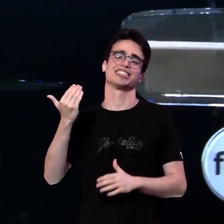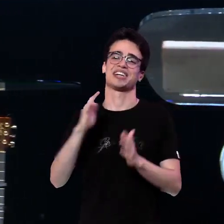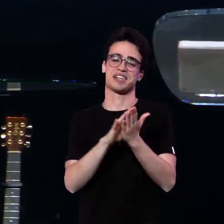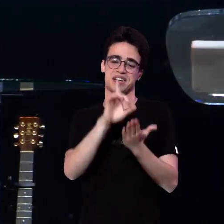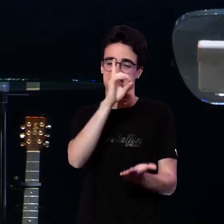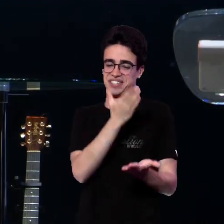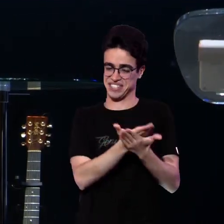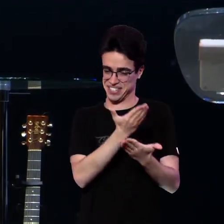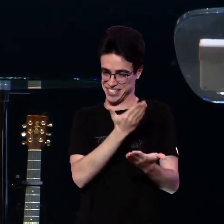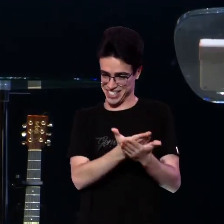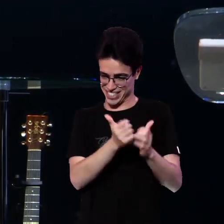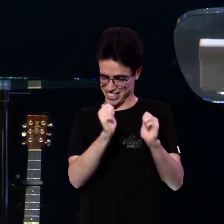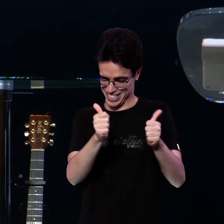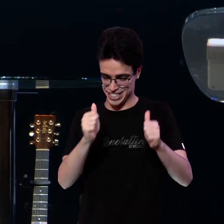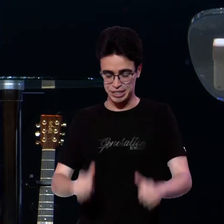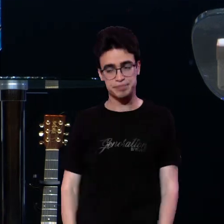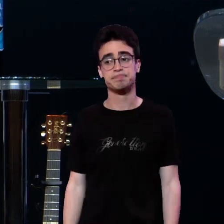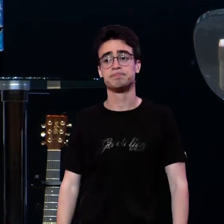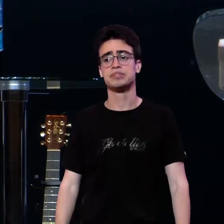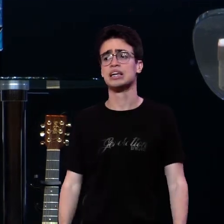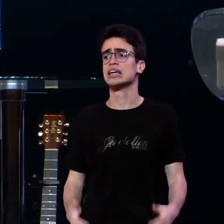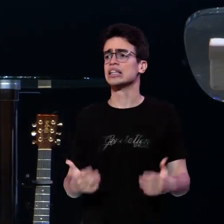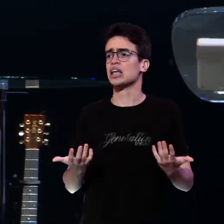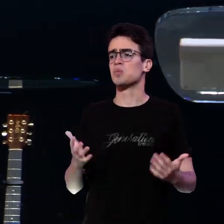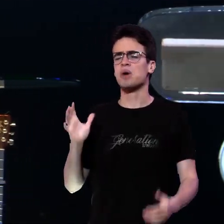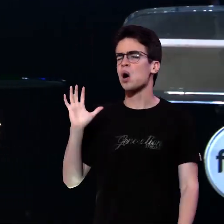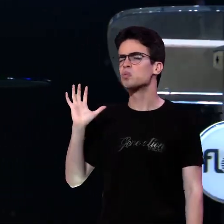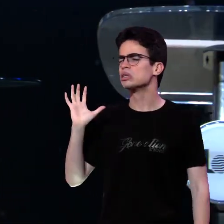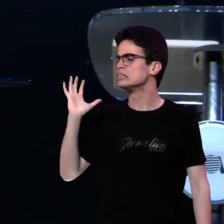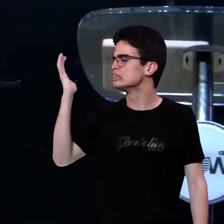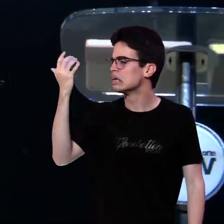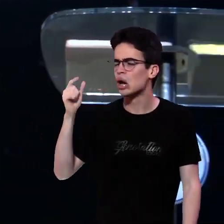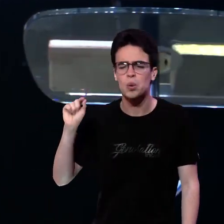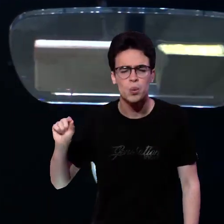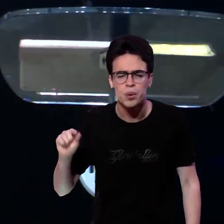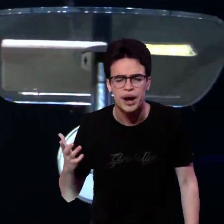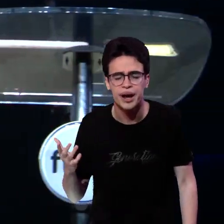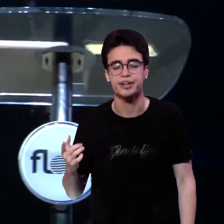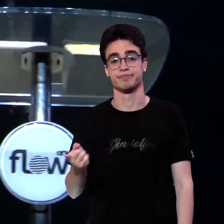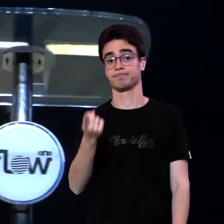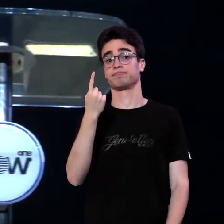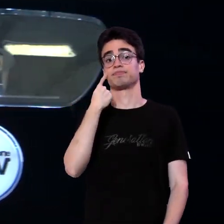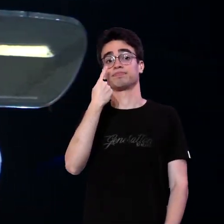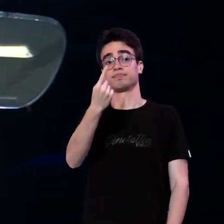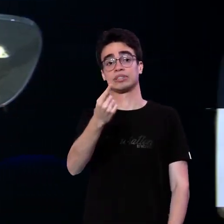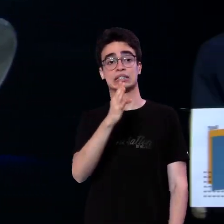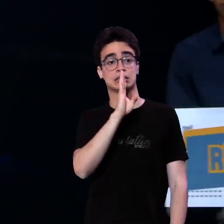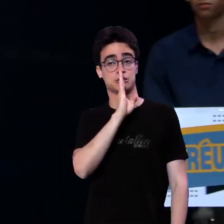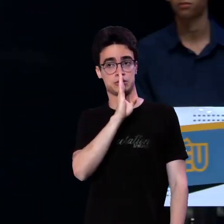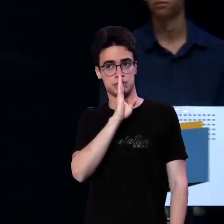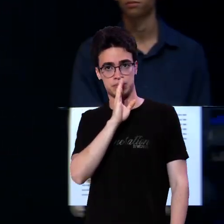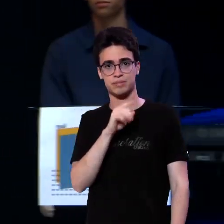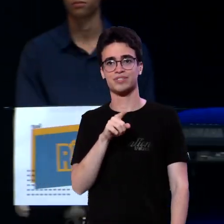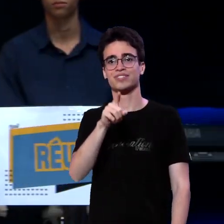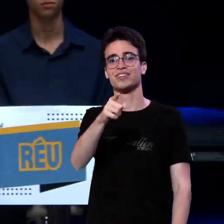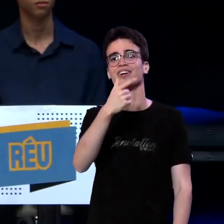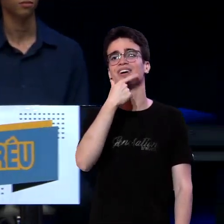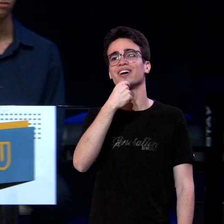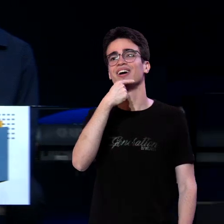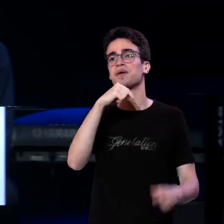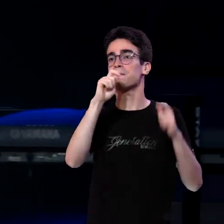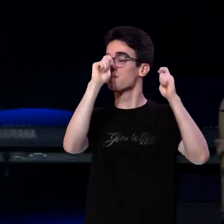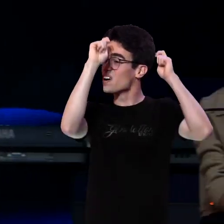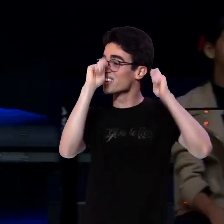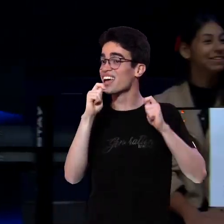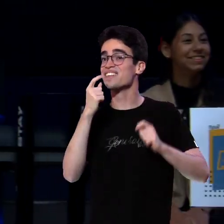Bom, o que vai acontecer? O negócio é o seguinte, presta atenção, faz silêncio. Ó, o cara de boné vermelho veio de boné,